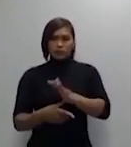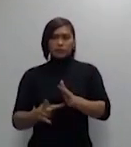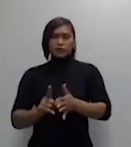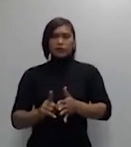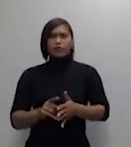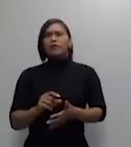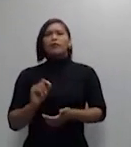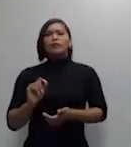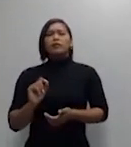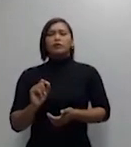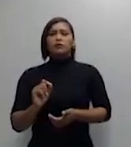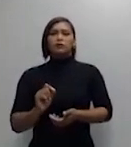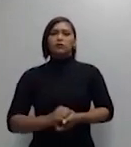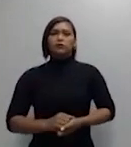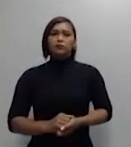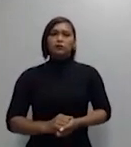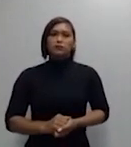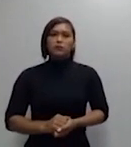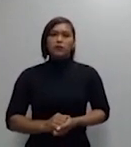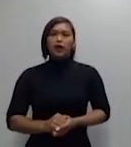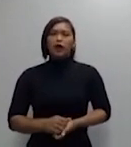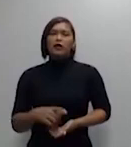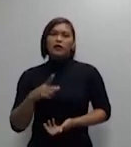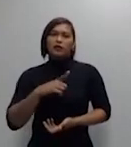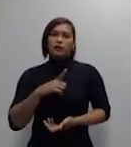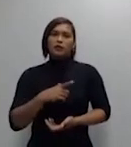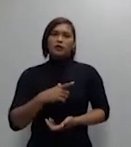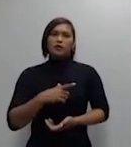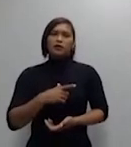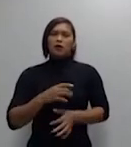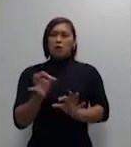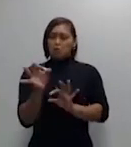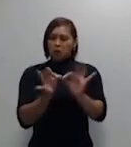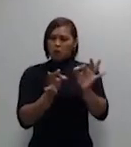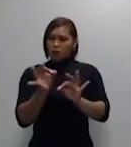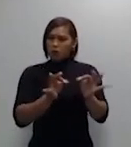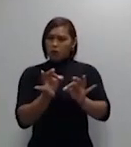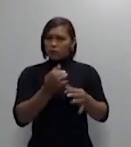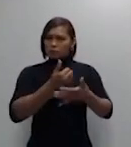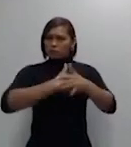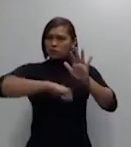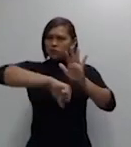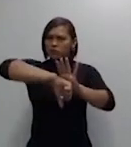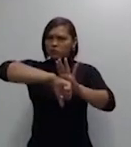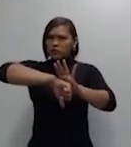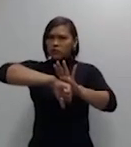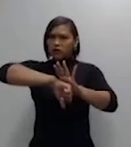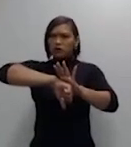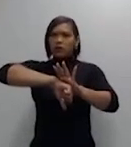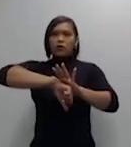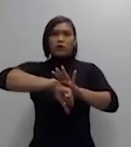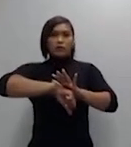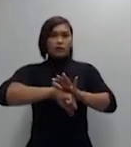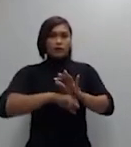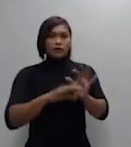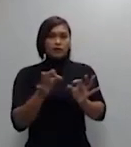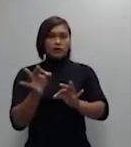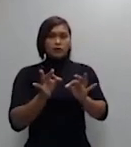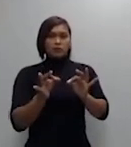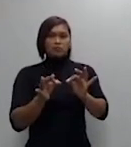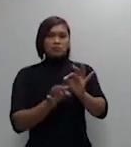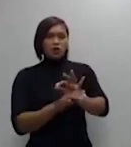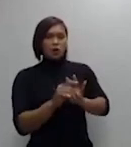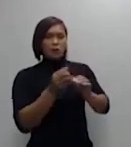da existência de uma suposta organização criminosa desorganizada para